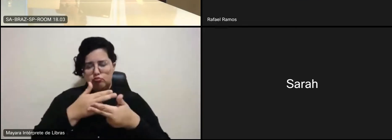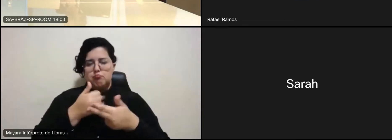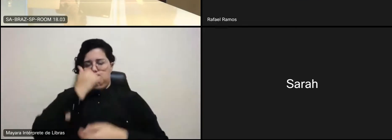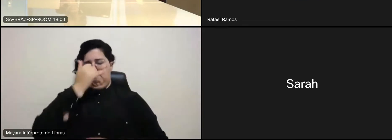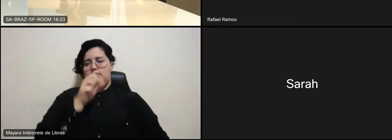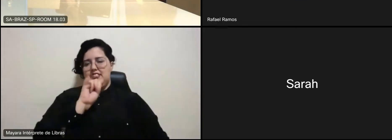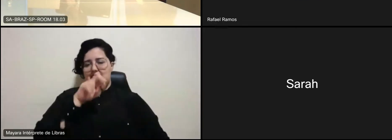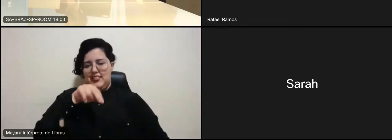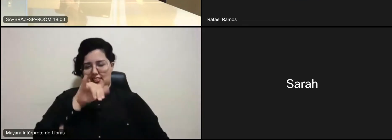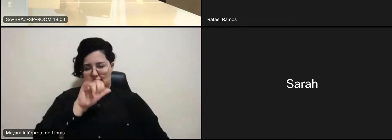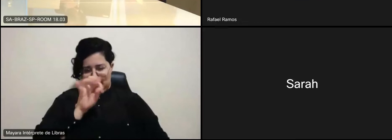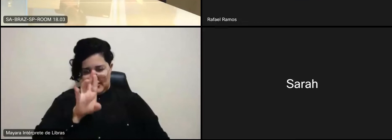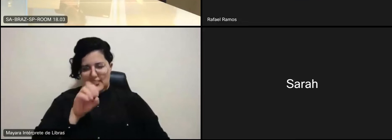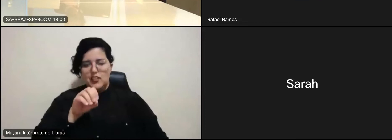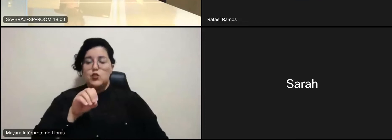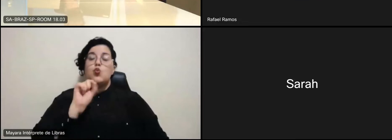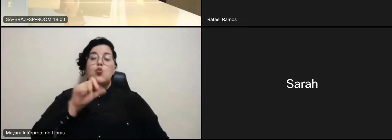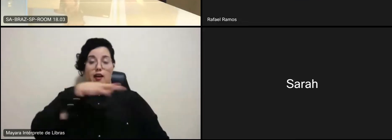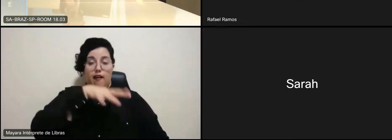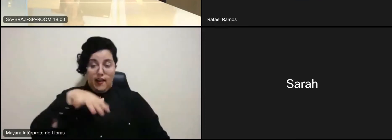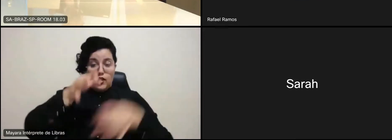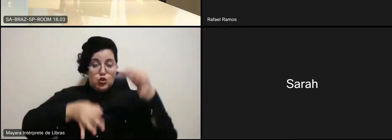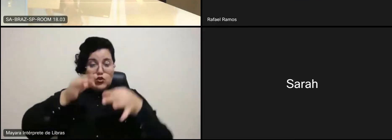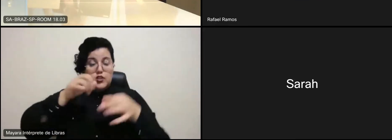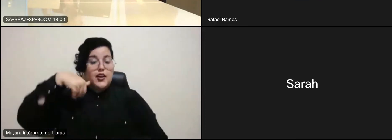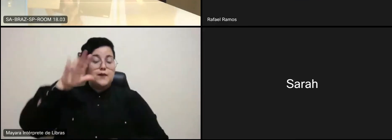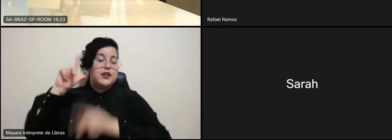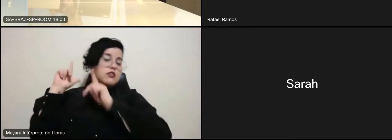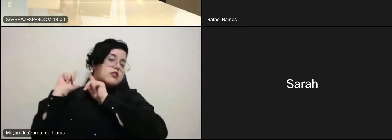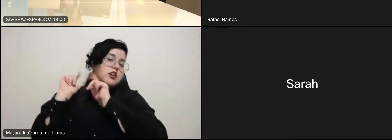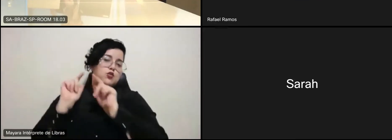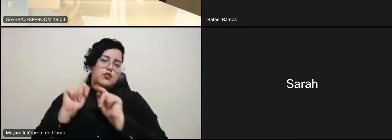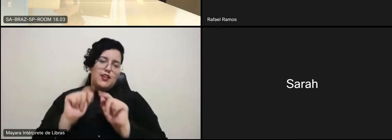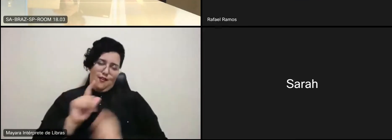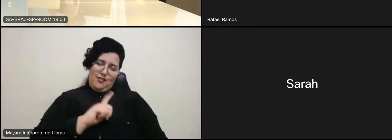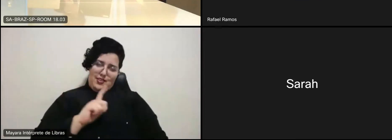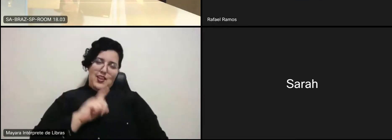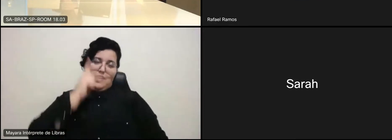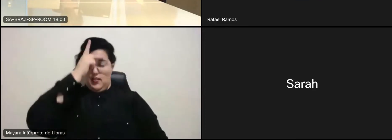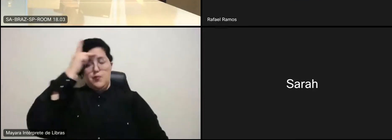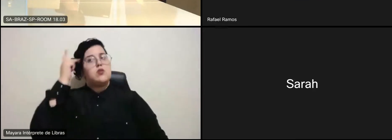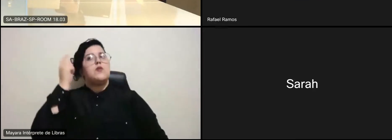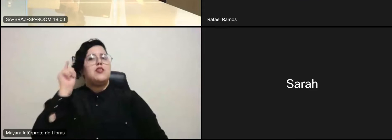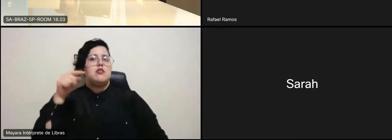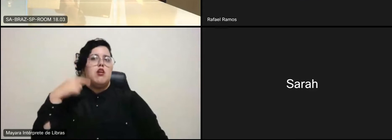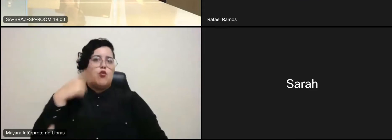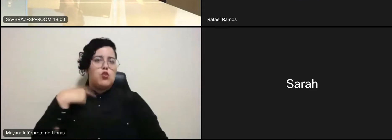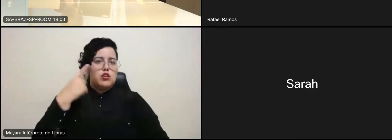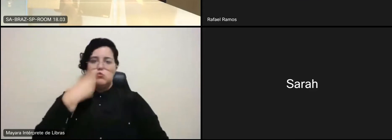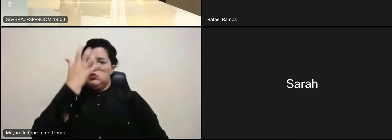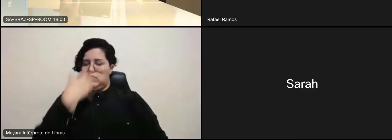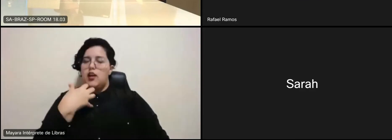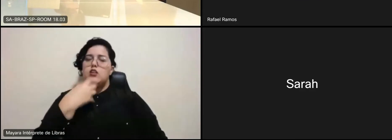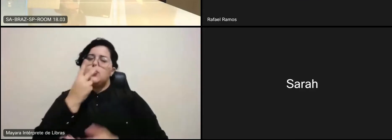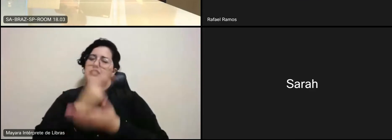área muito mais tradicional, né? As pessoas tendem a ter aquele estigma, né, de advogado, uma coisa mais séria. Então, eu sempre sofri